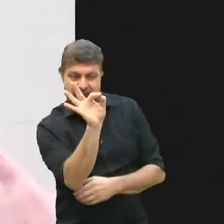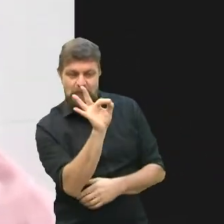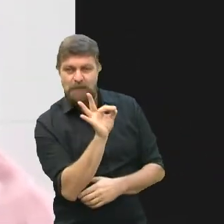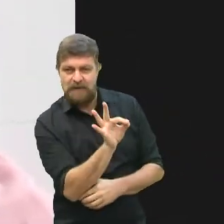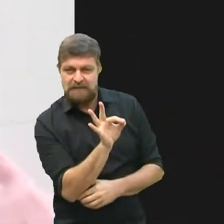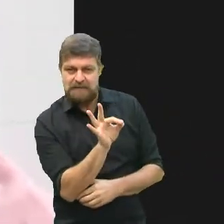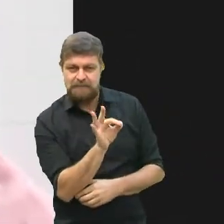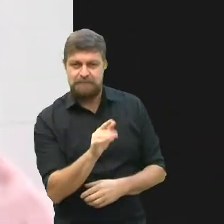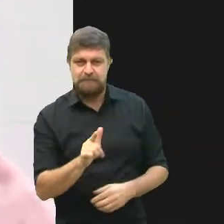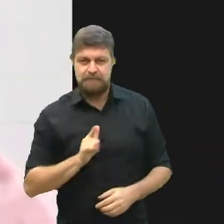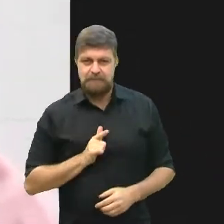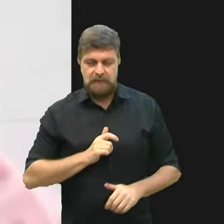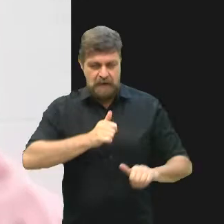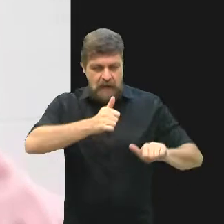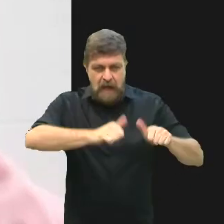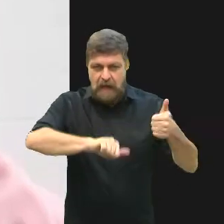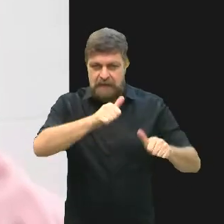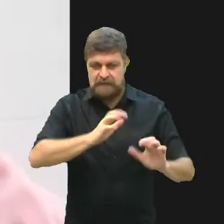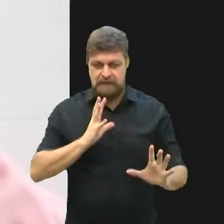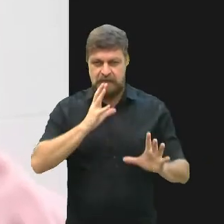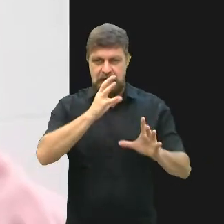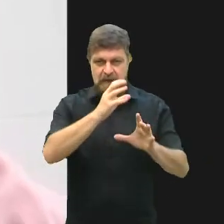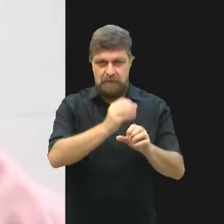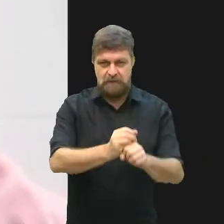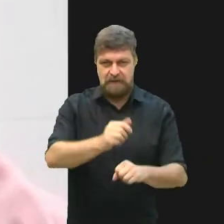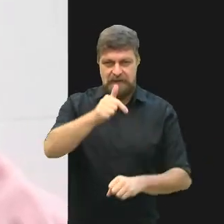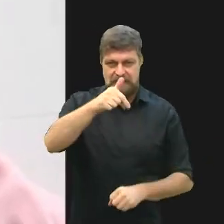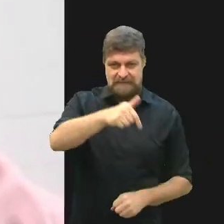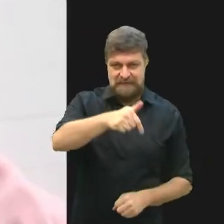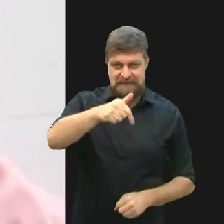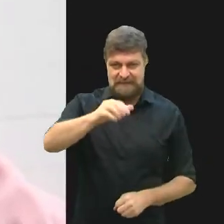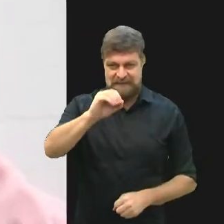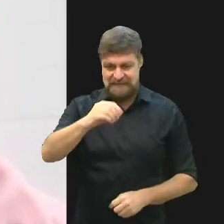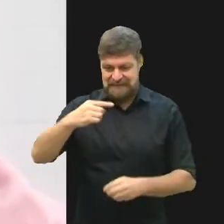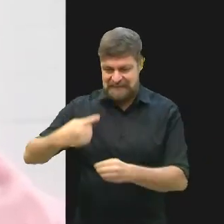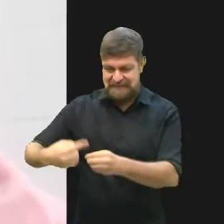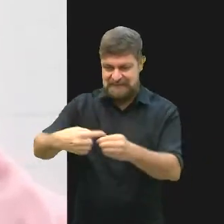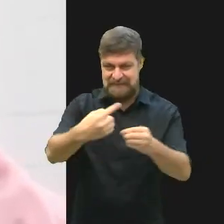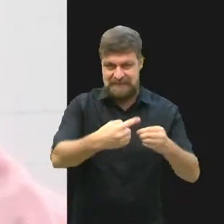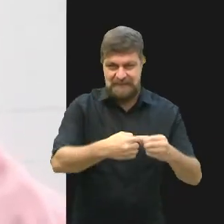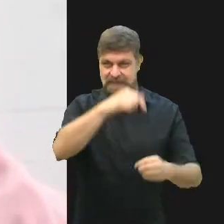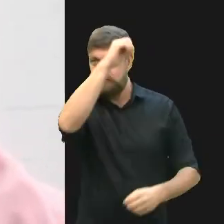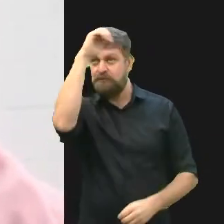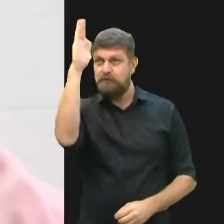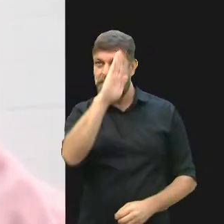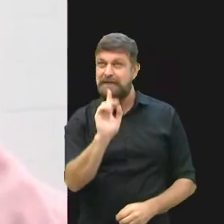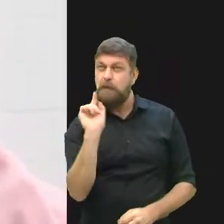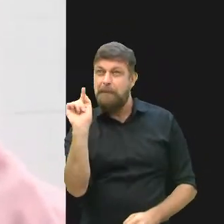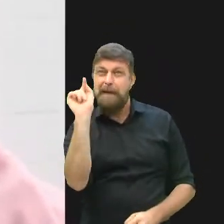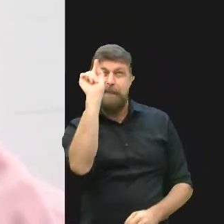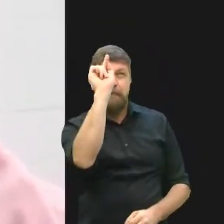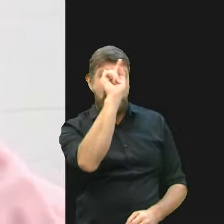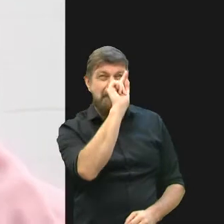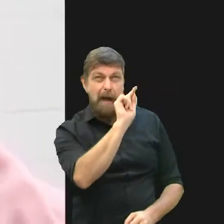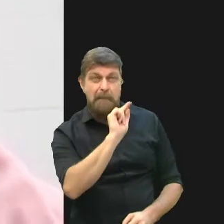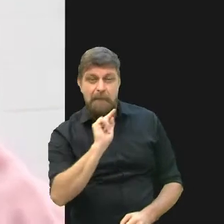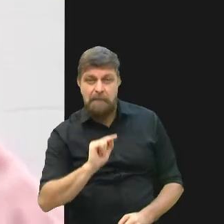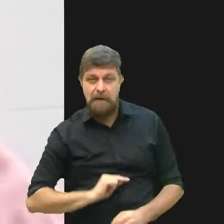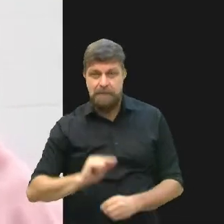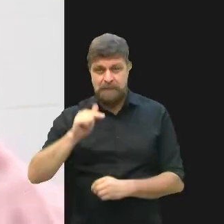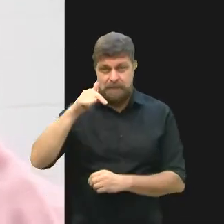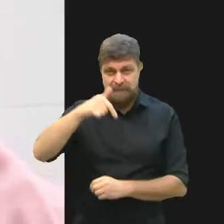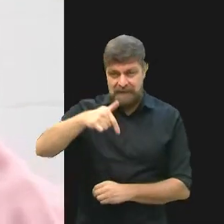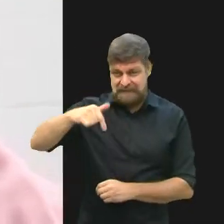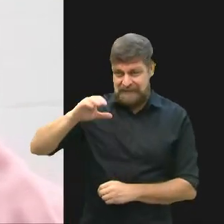Então, o que foi analisado são 770 cidades brasileiras, que você me perguntou, e as